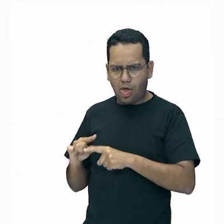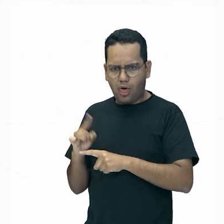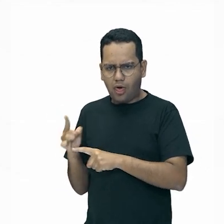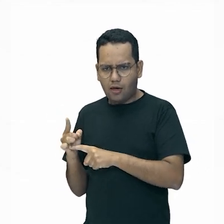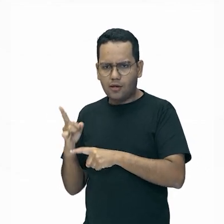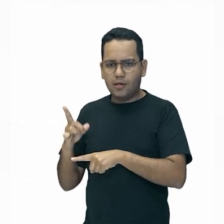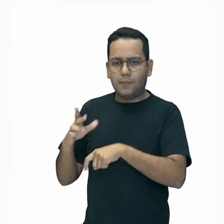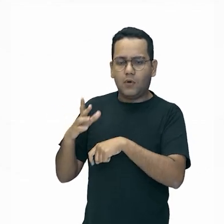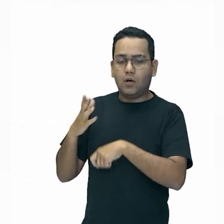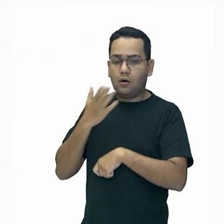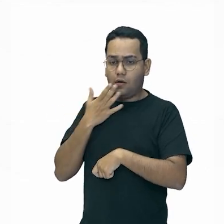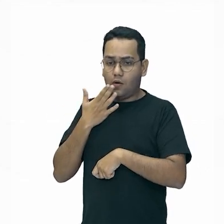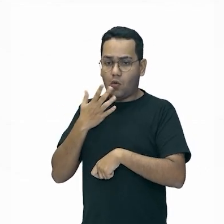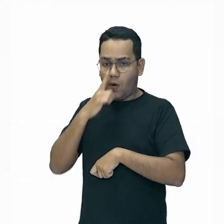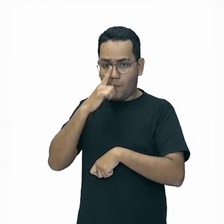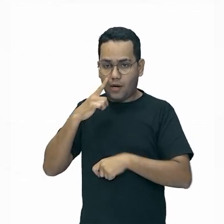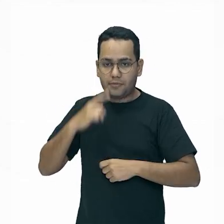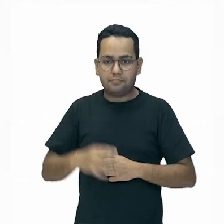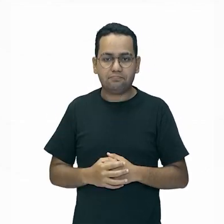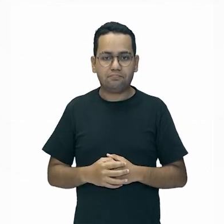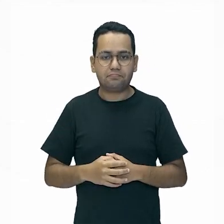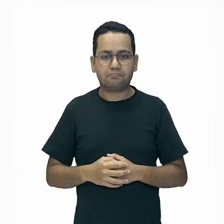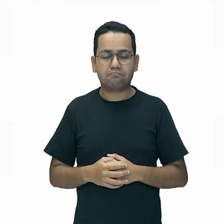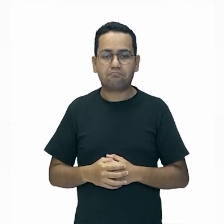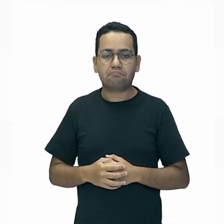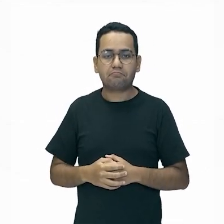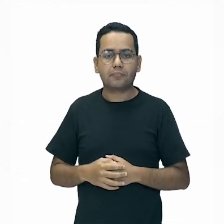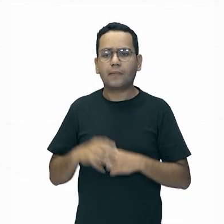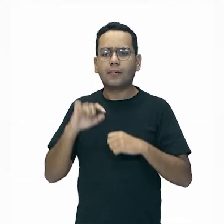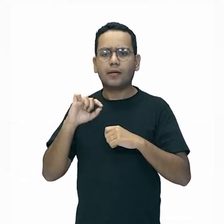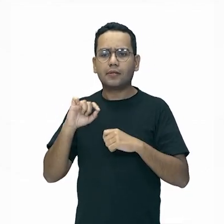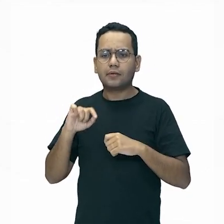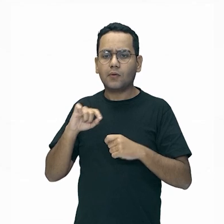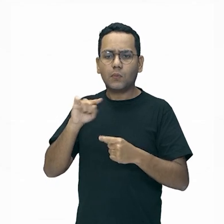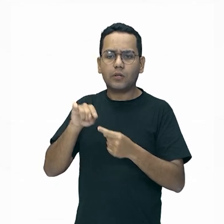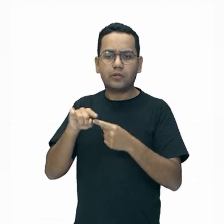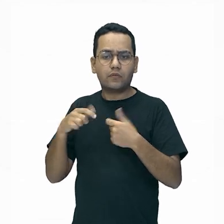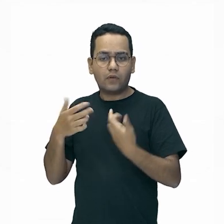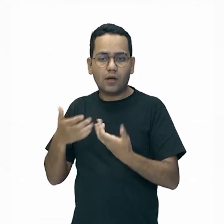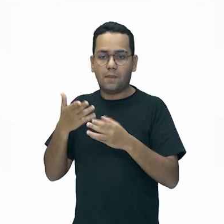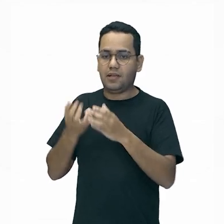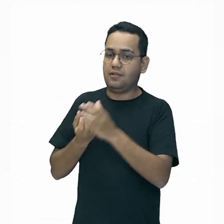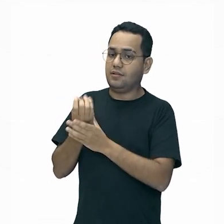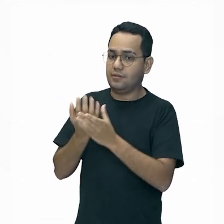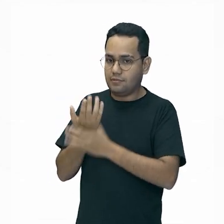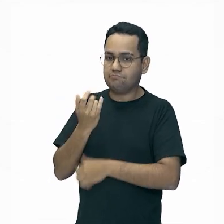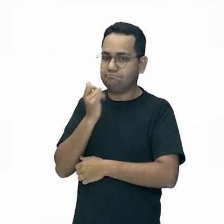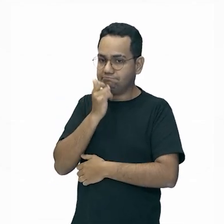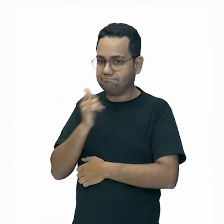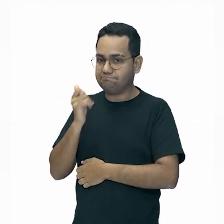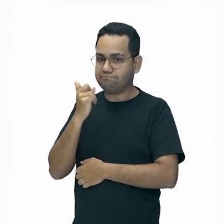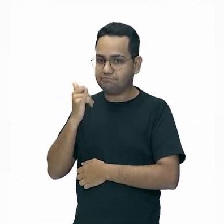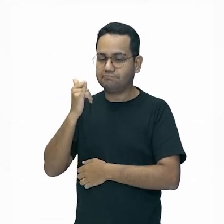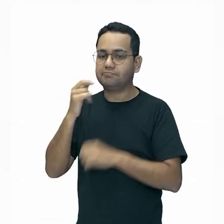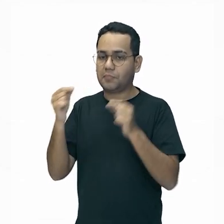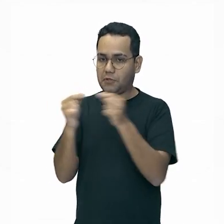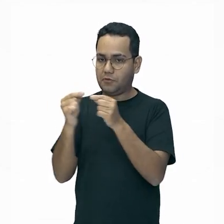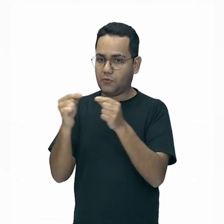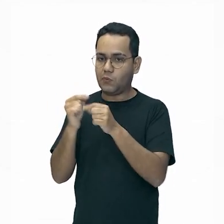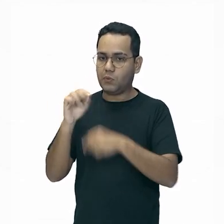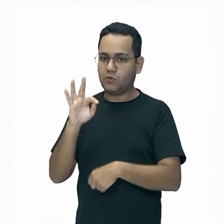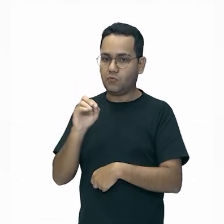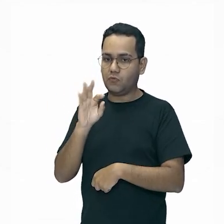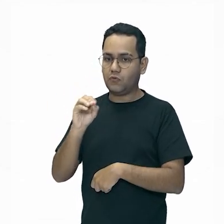efeito fotoelétrico para gerar energia elétrica, tá, pessoal? É importante que nós